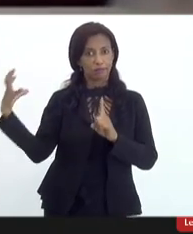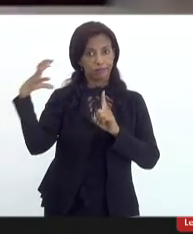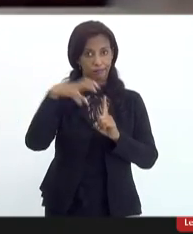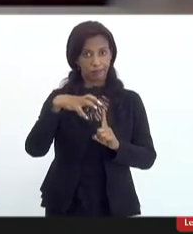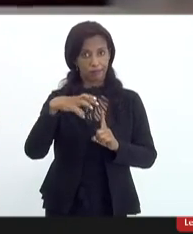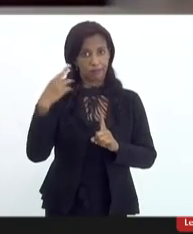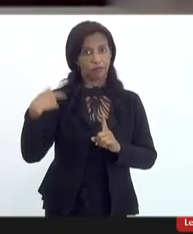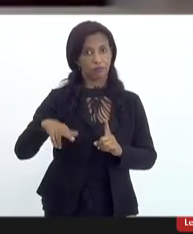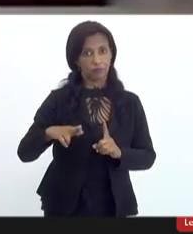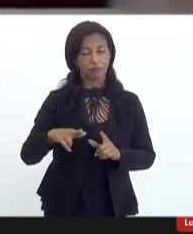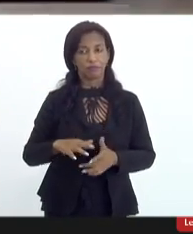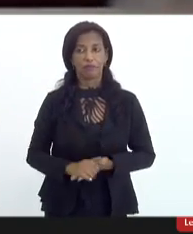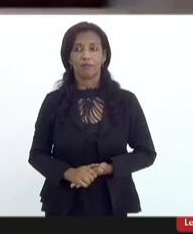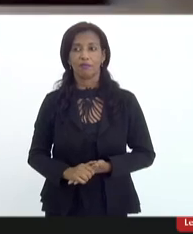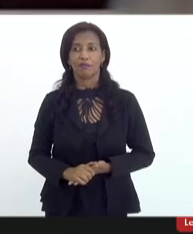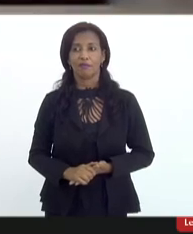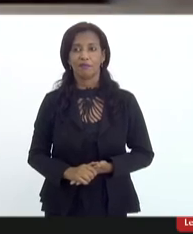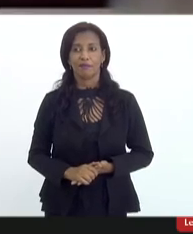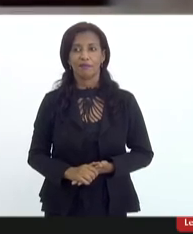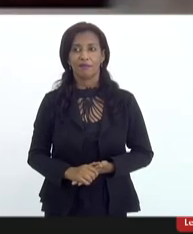religioso,